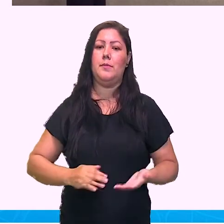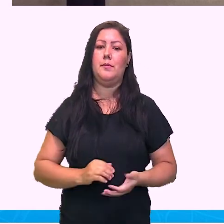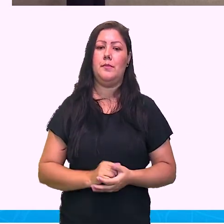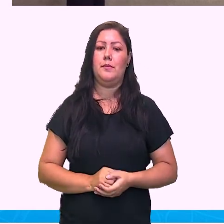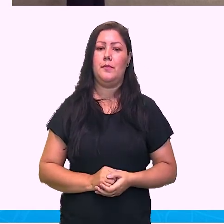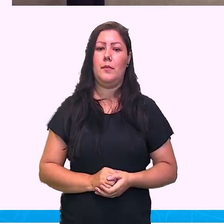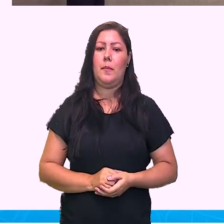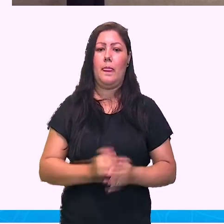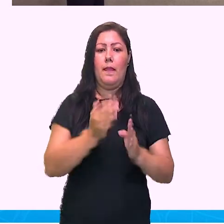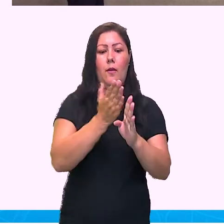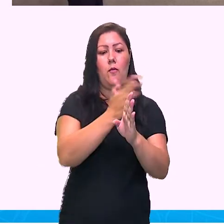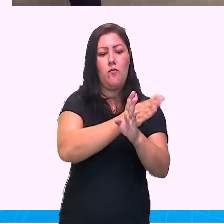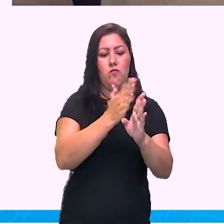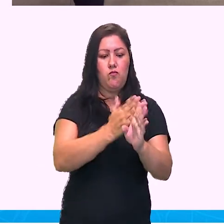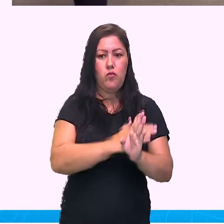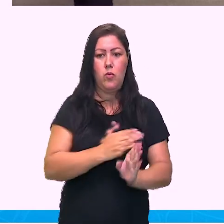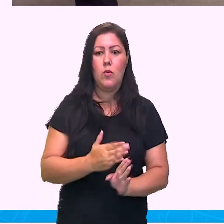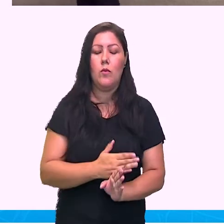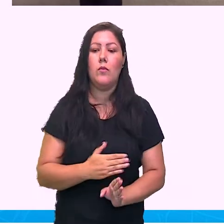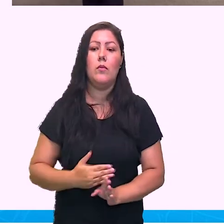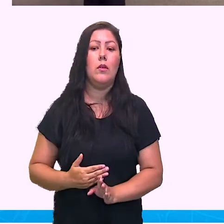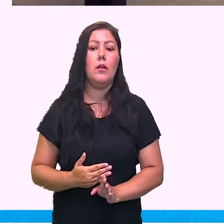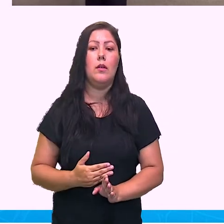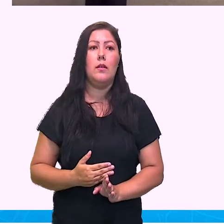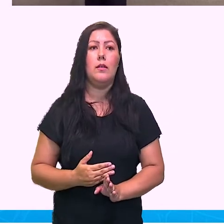faz fronteira na América do Sul